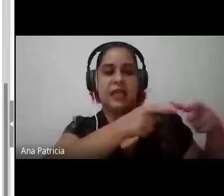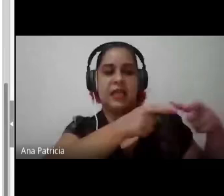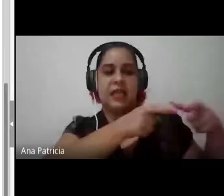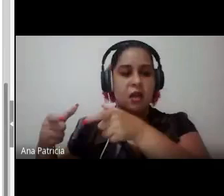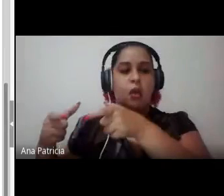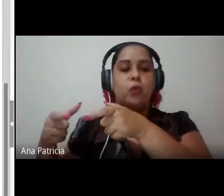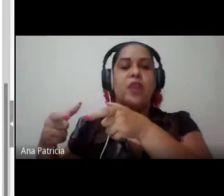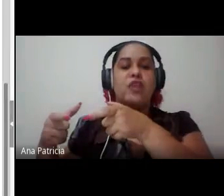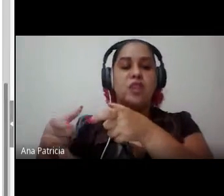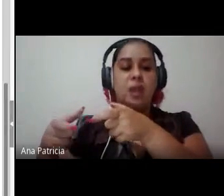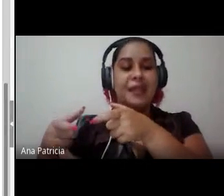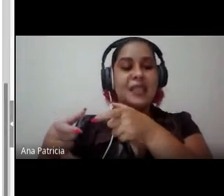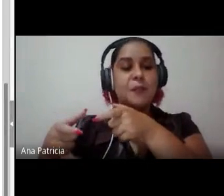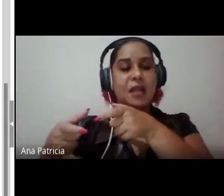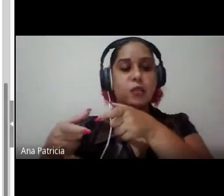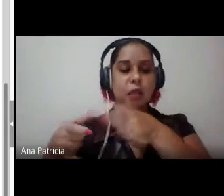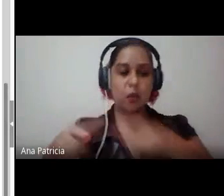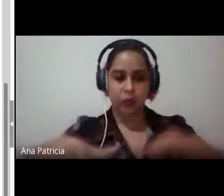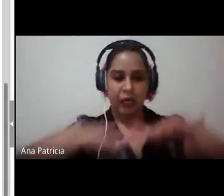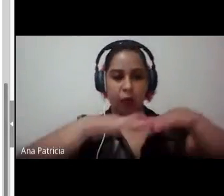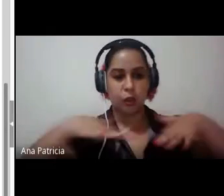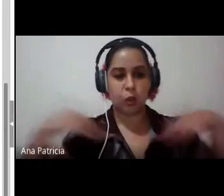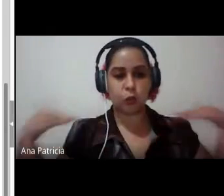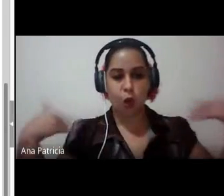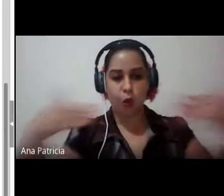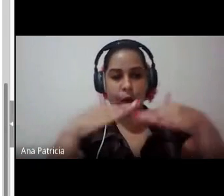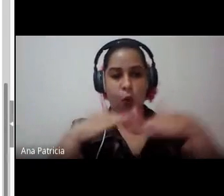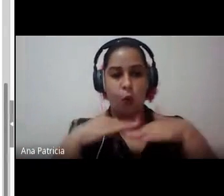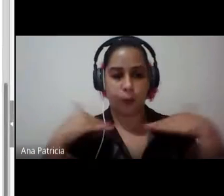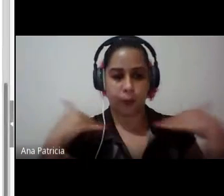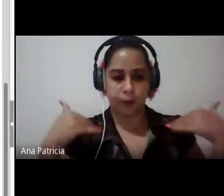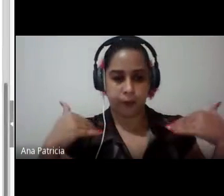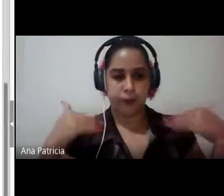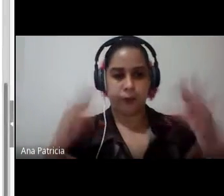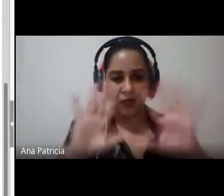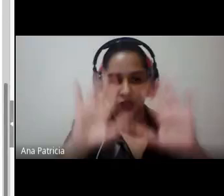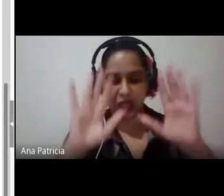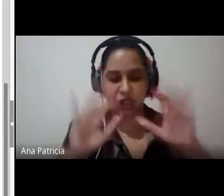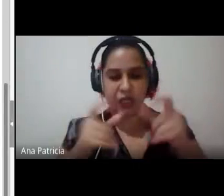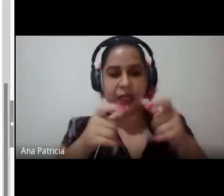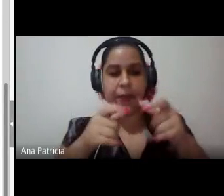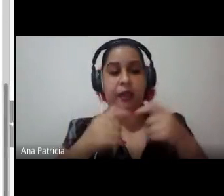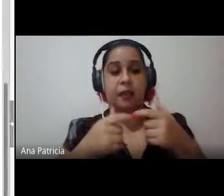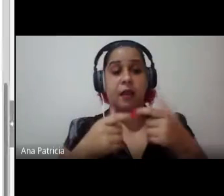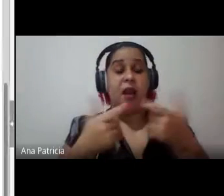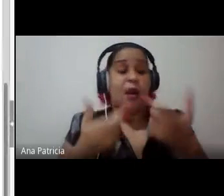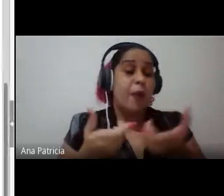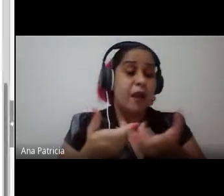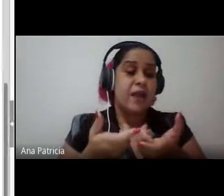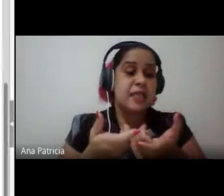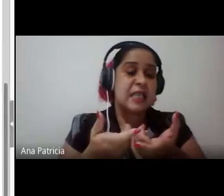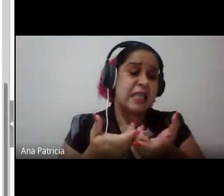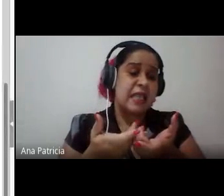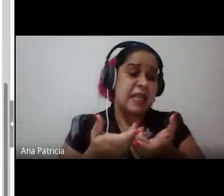minhas laterais, ou no que a gente chama de espaço neutro, que é quando eu não toco o meu corpo. A gente vai chegar já nessa parte.